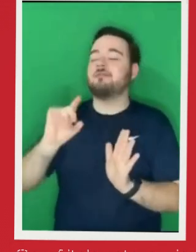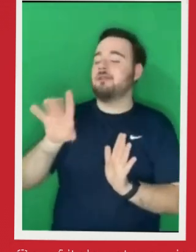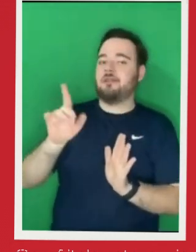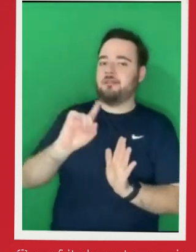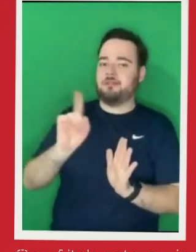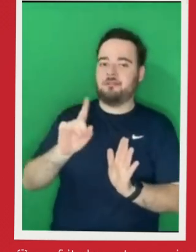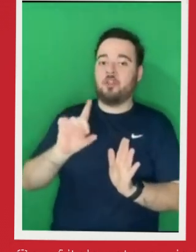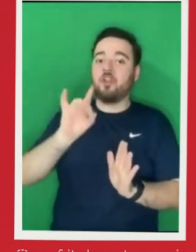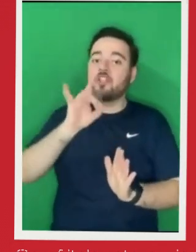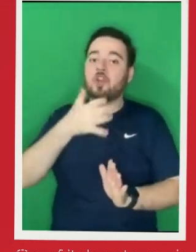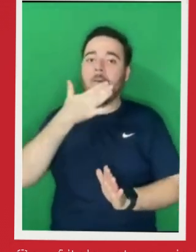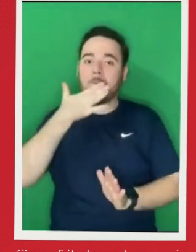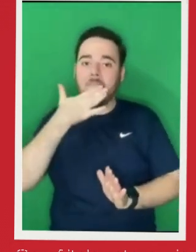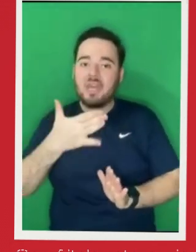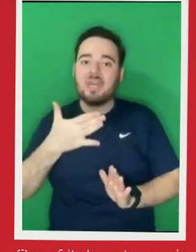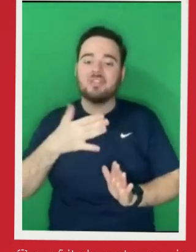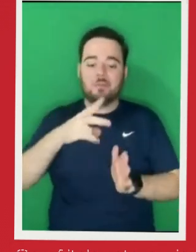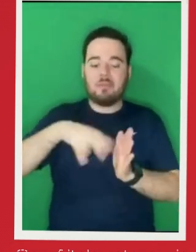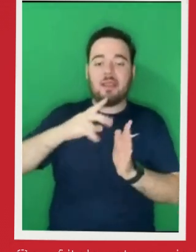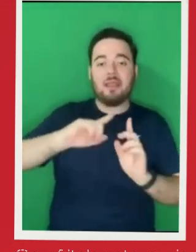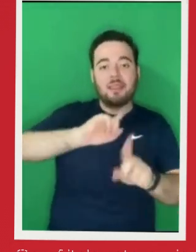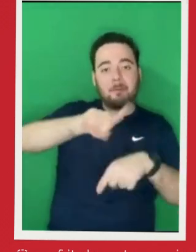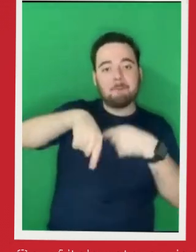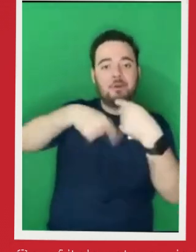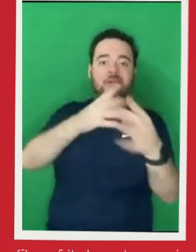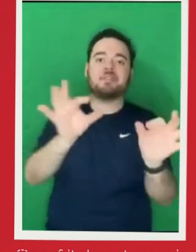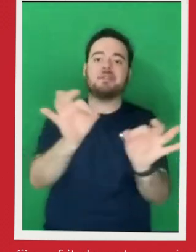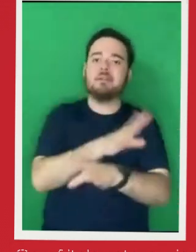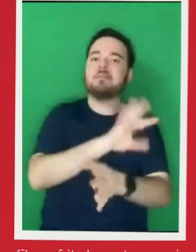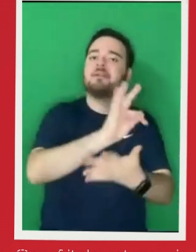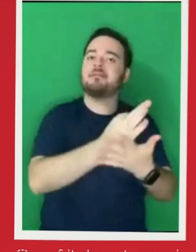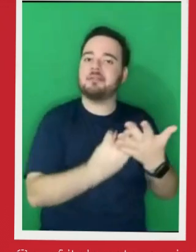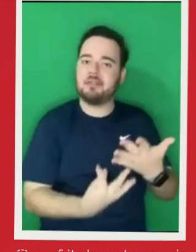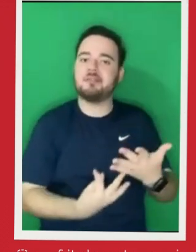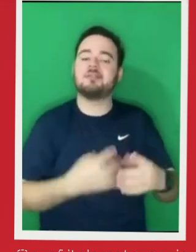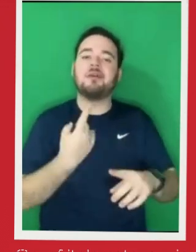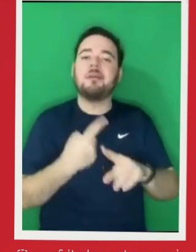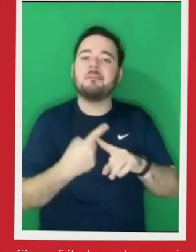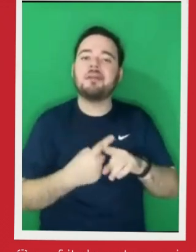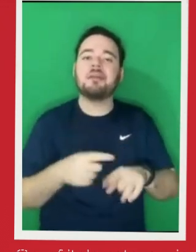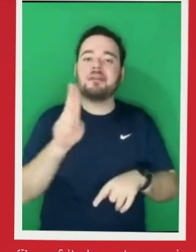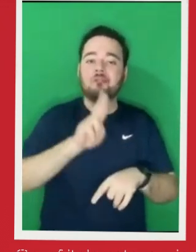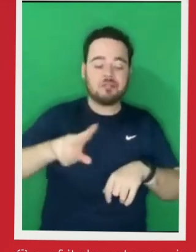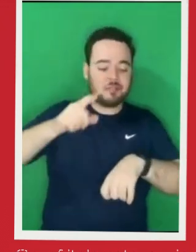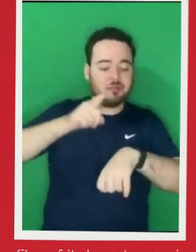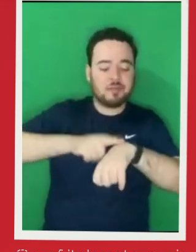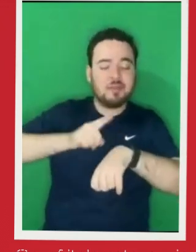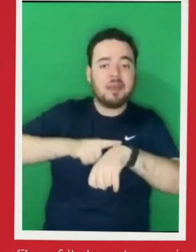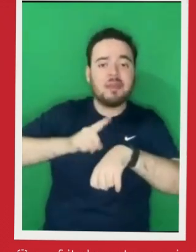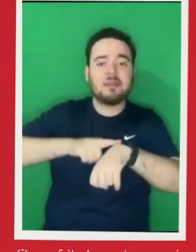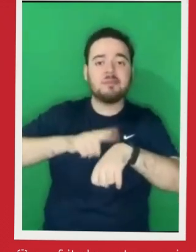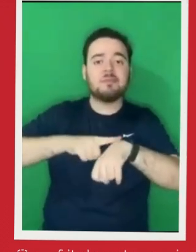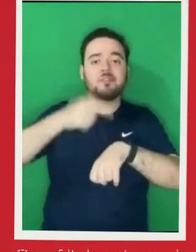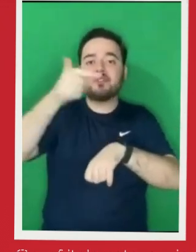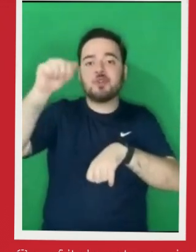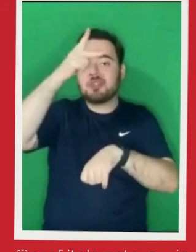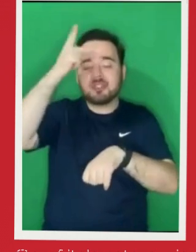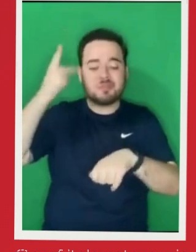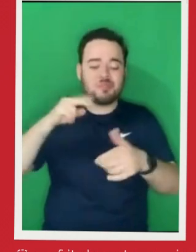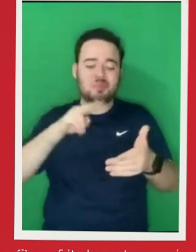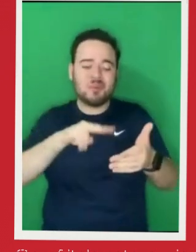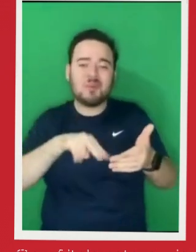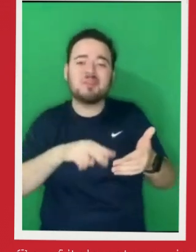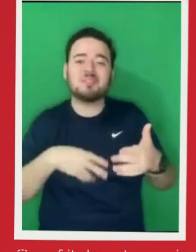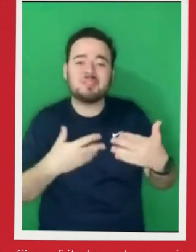coisas quando elas já estão muito seguras e muito bem elaboradas, o seu texto. Porque a gente está usando o tempo de pessoas que é